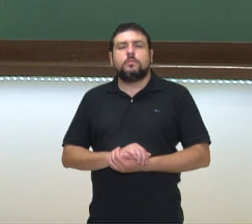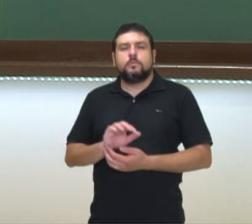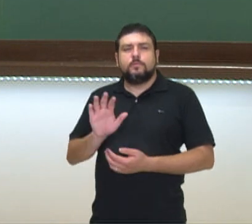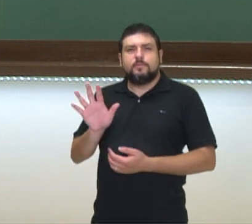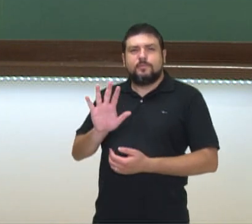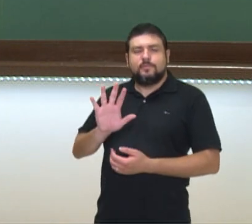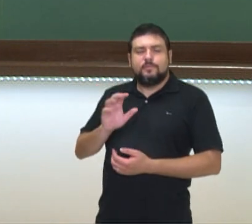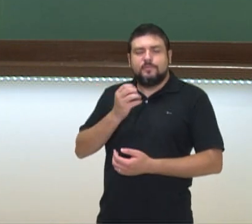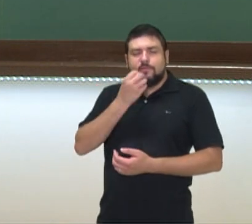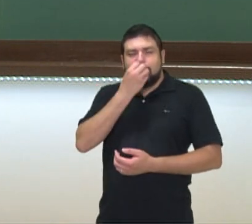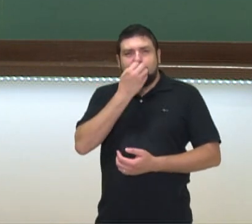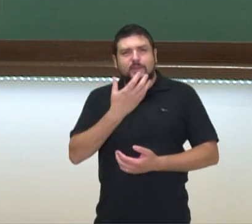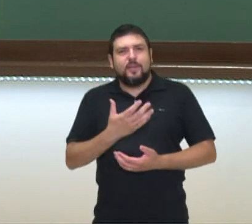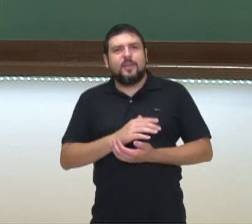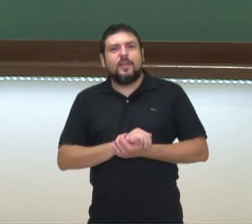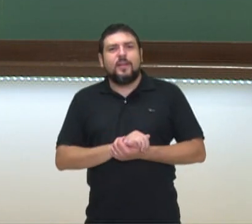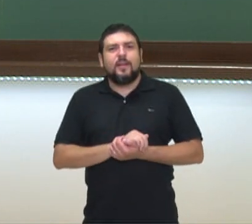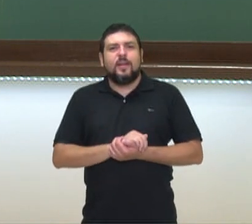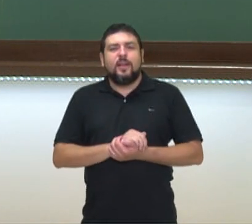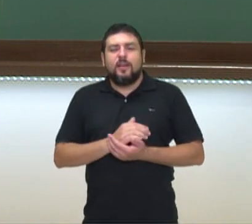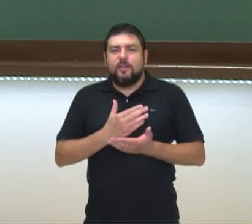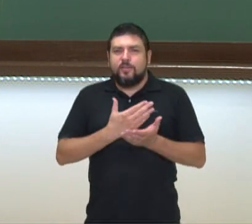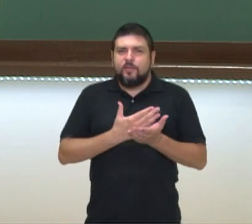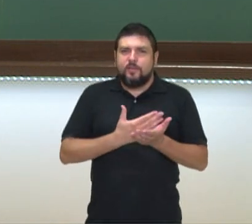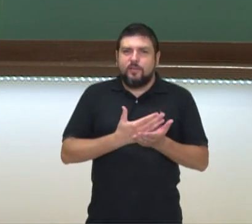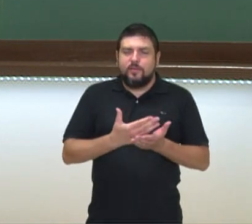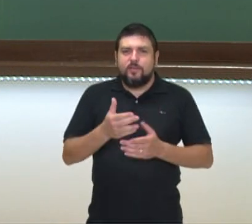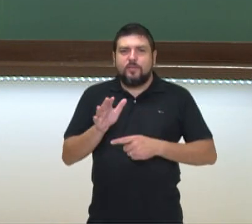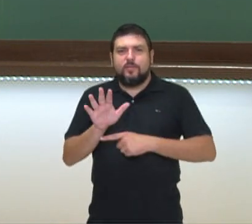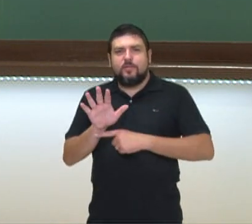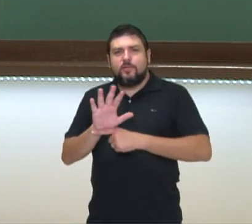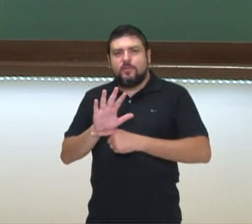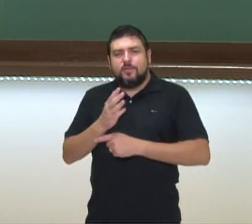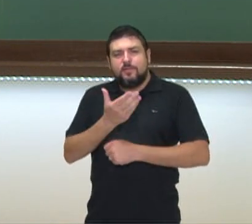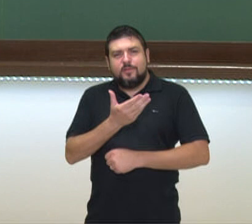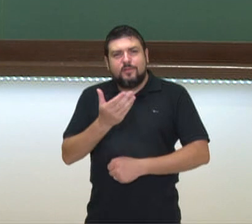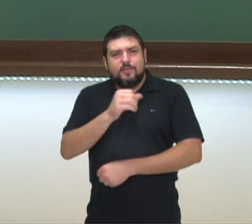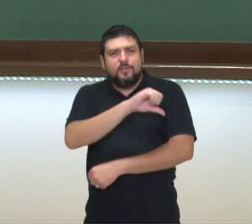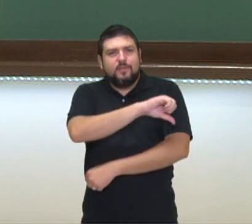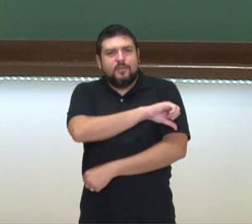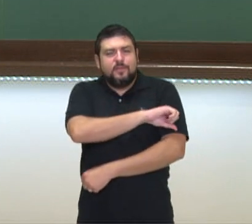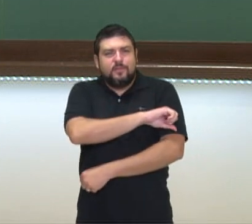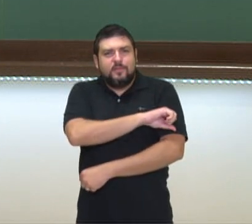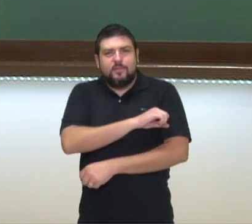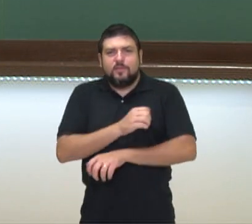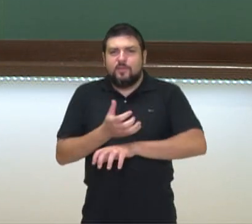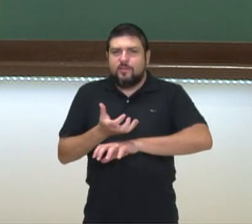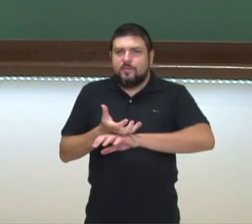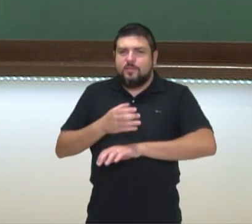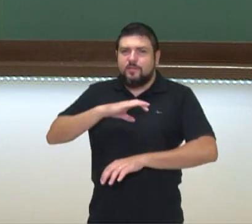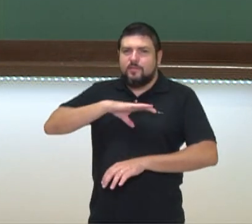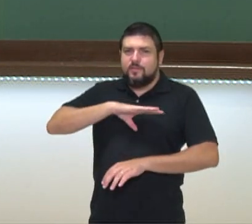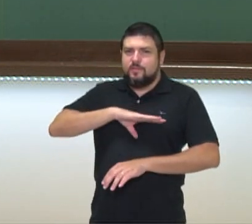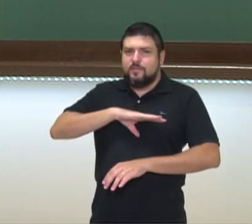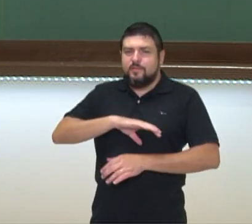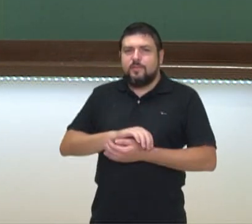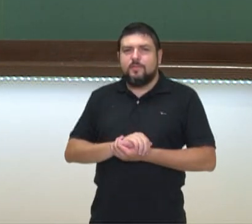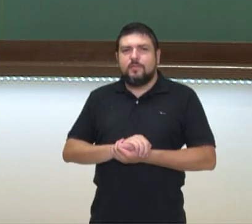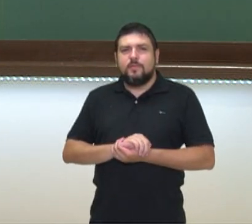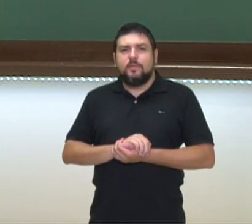Fala galera, beleza? Estamos começando o nosso vídeo do 9º ano de língua portuguesa. O nosso conteúdo